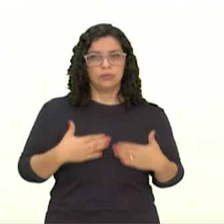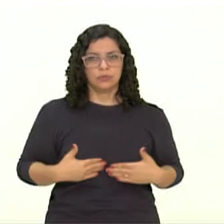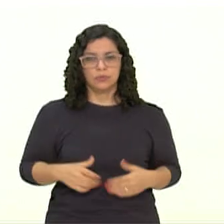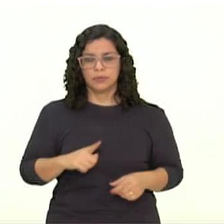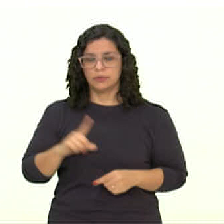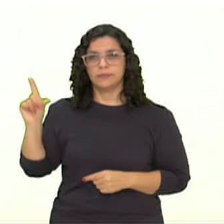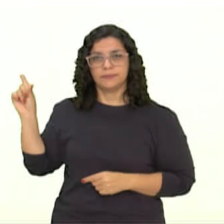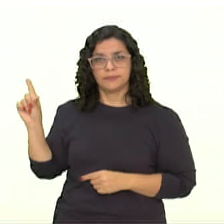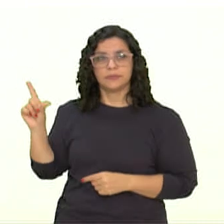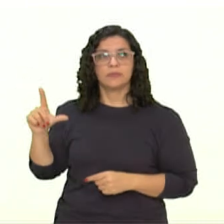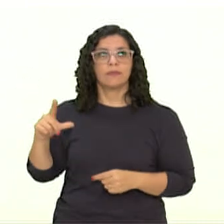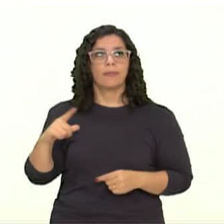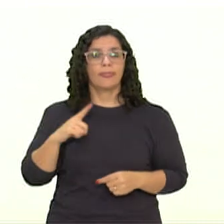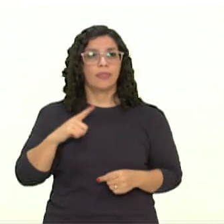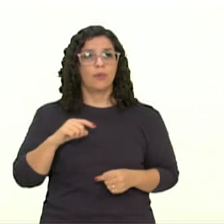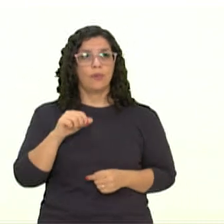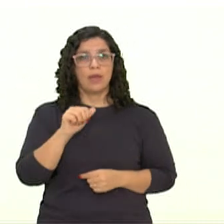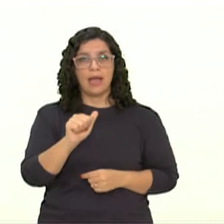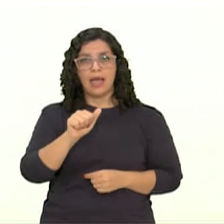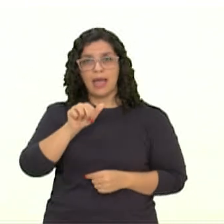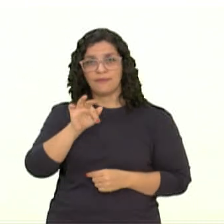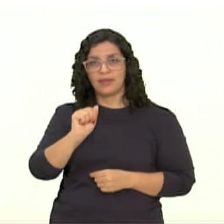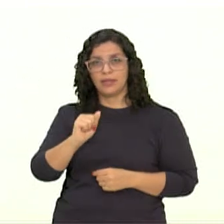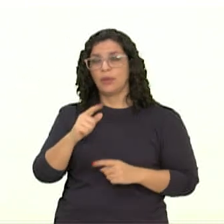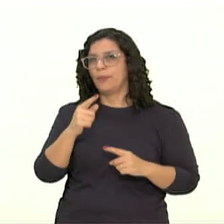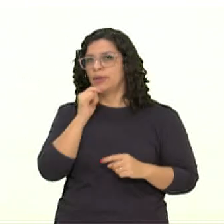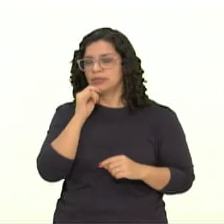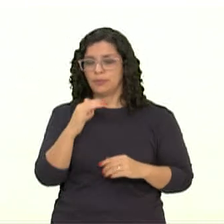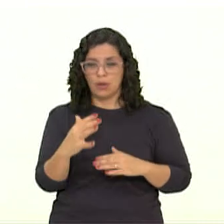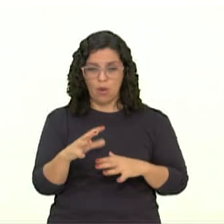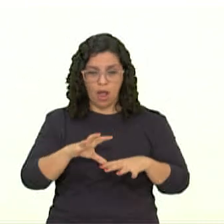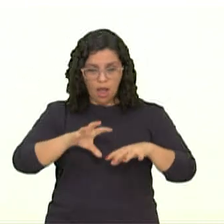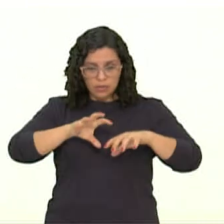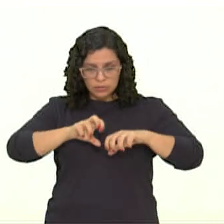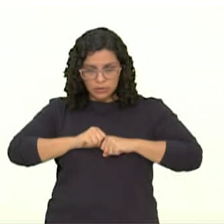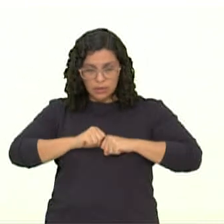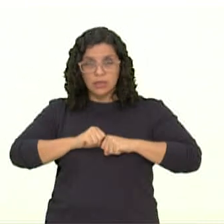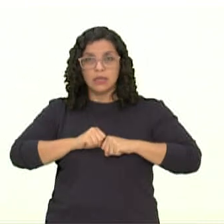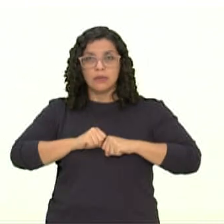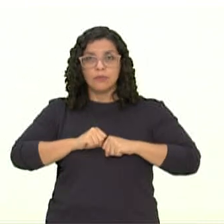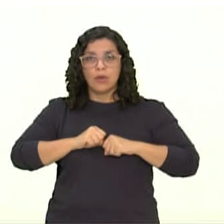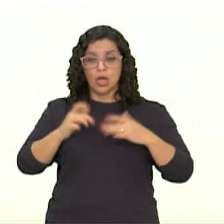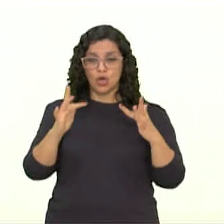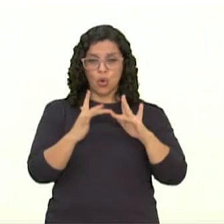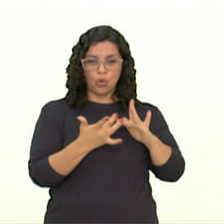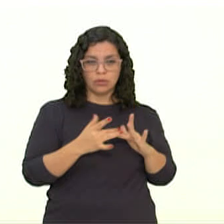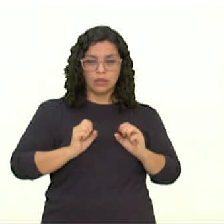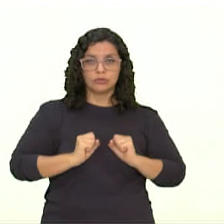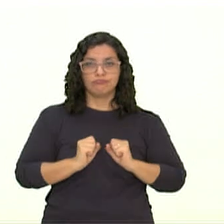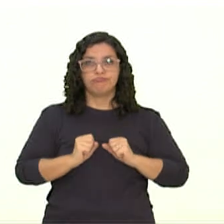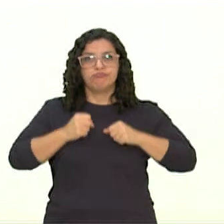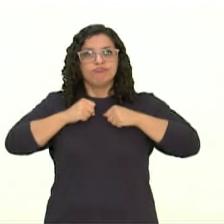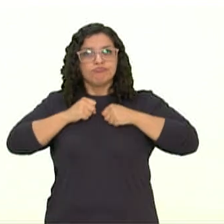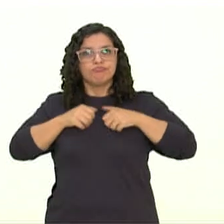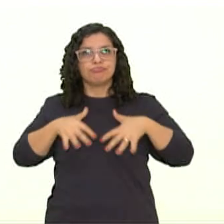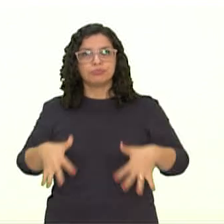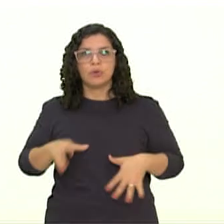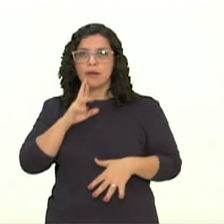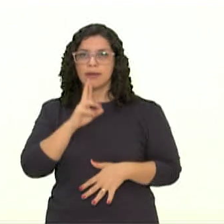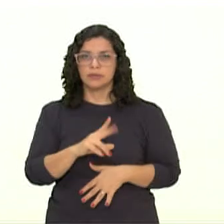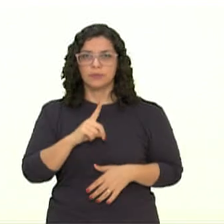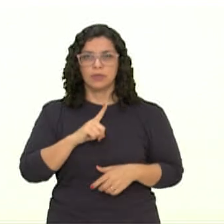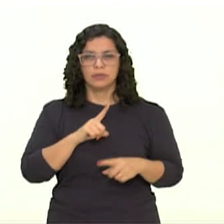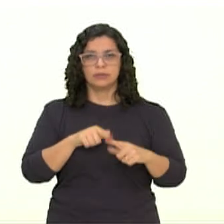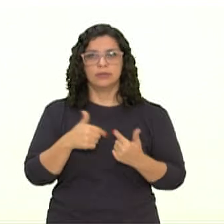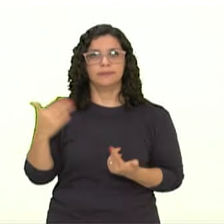Então, assim, os aferentes recebem, os associativos, né, fazem a conexão e os eferentes dão a